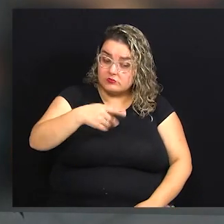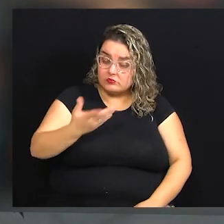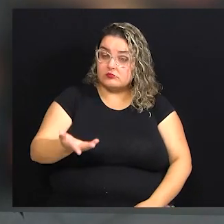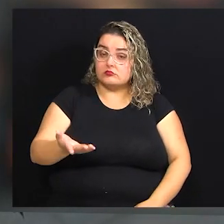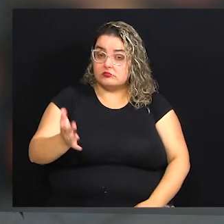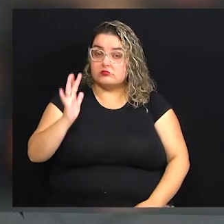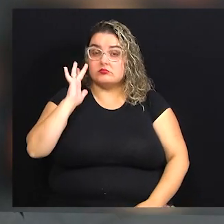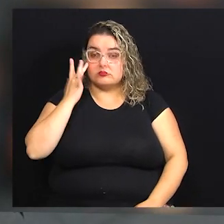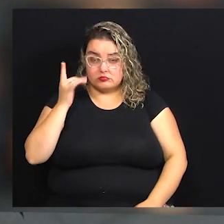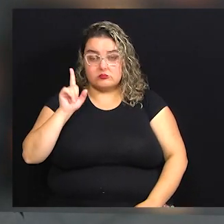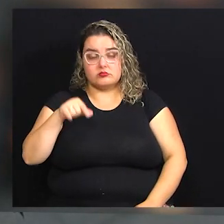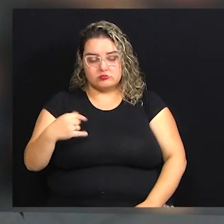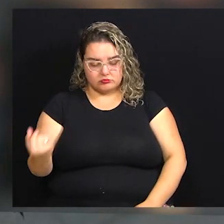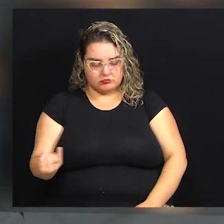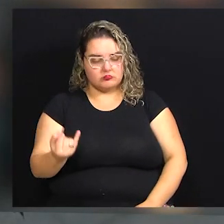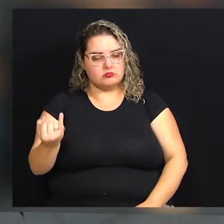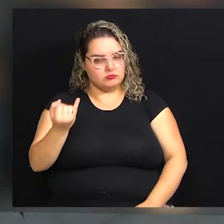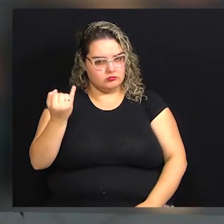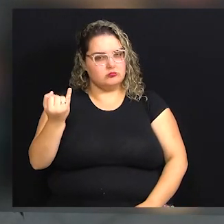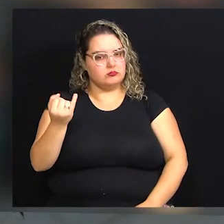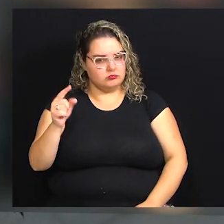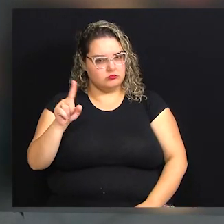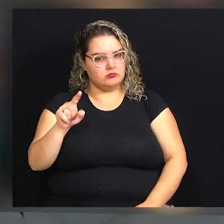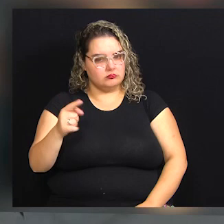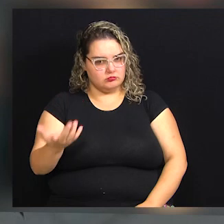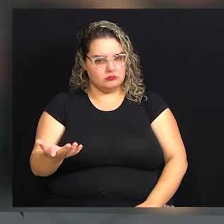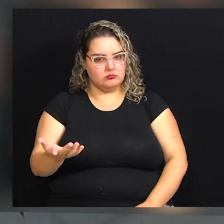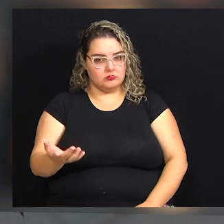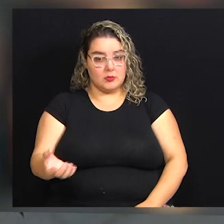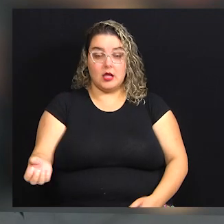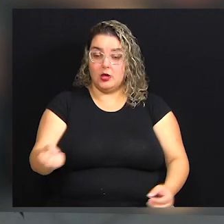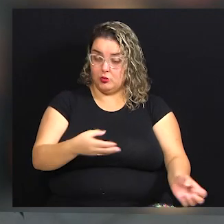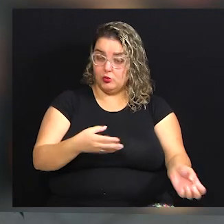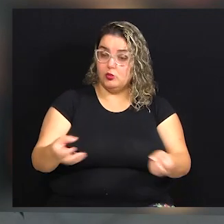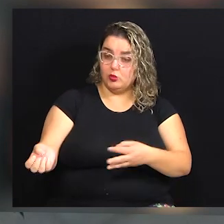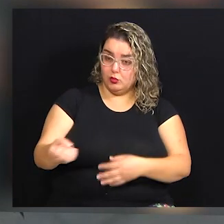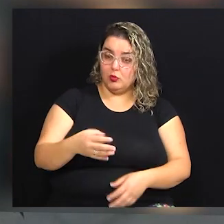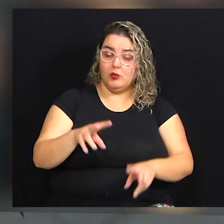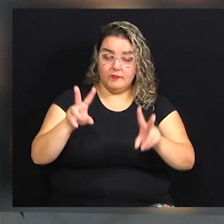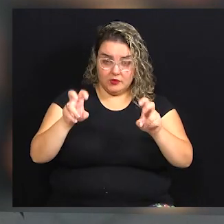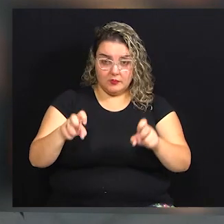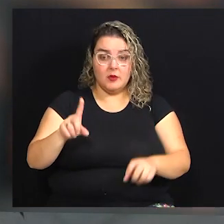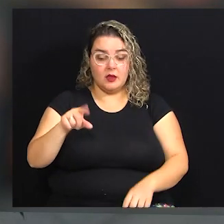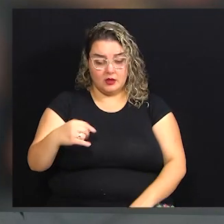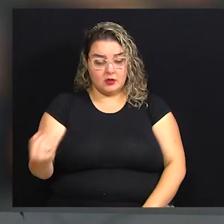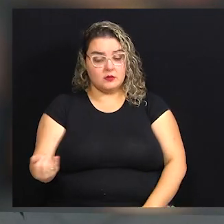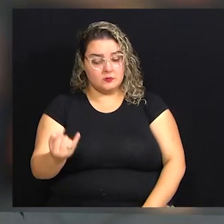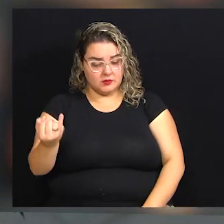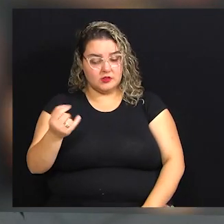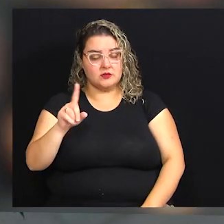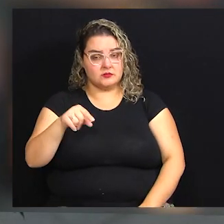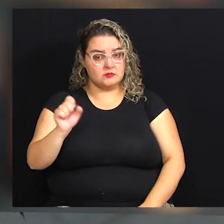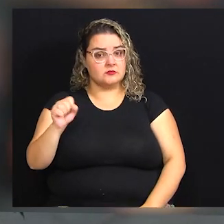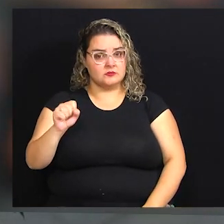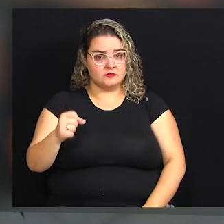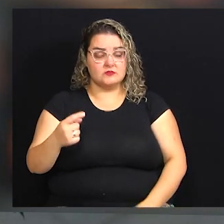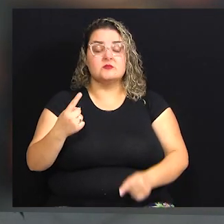vocês, eu acho que é importantíssimo, é muito atual, é muito importante esse tema. Por